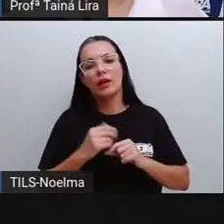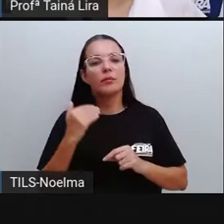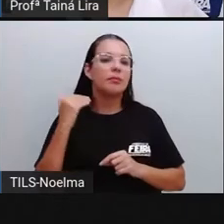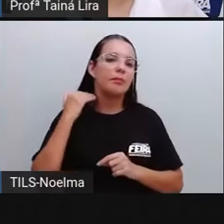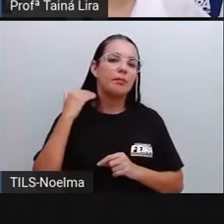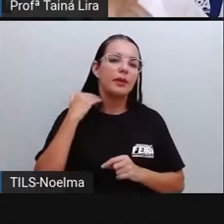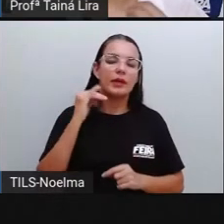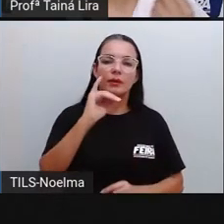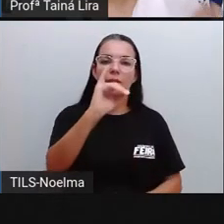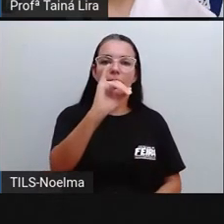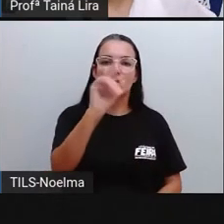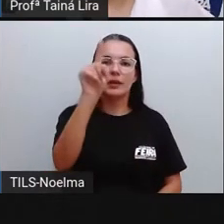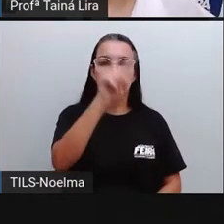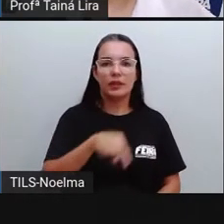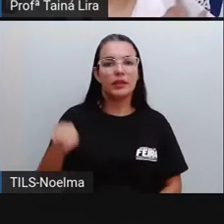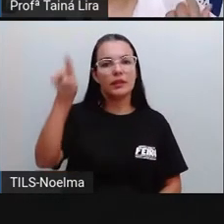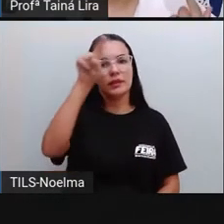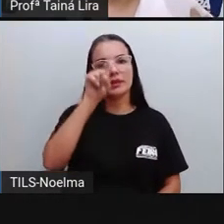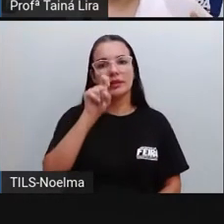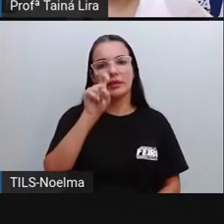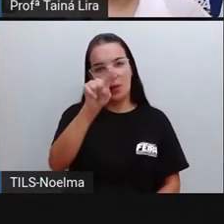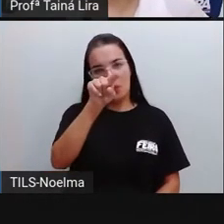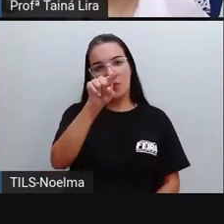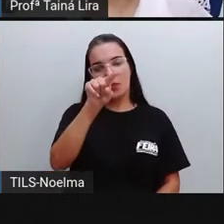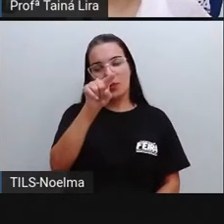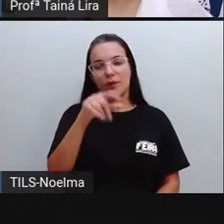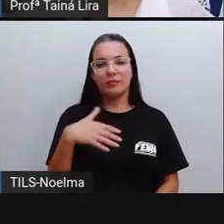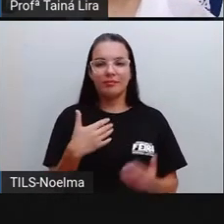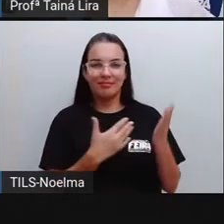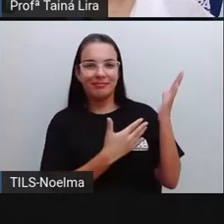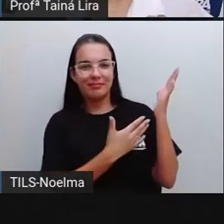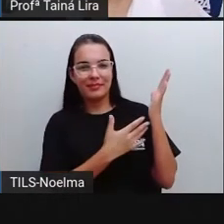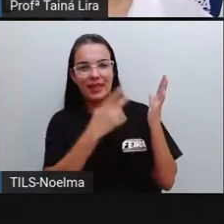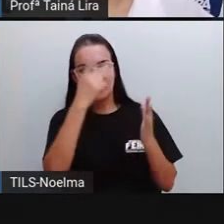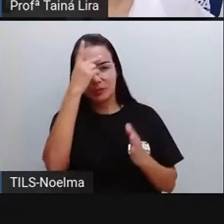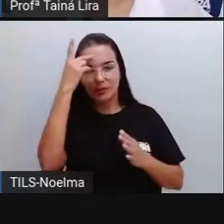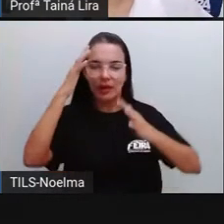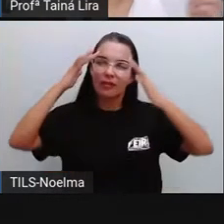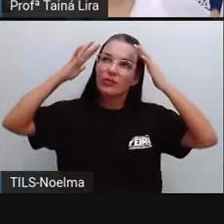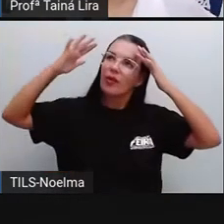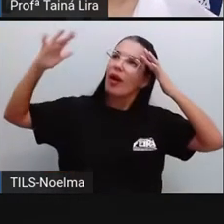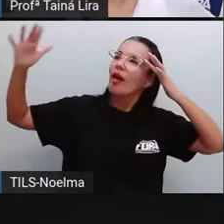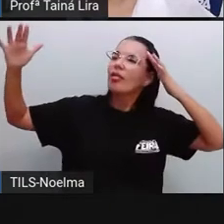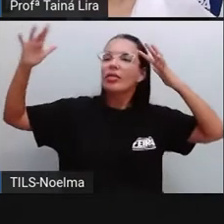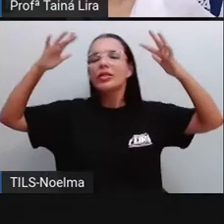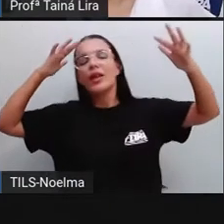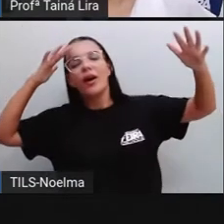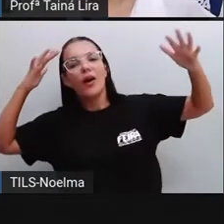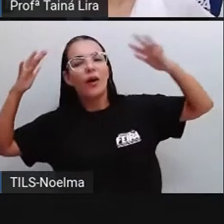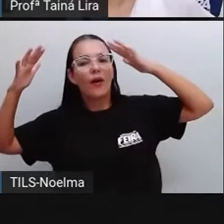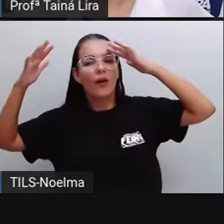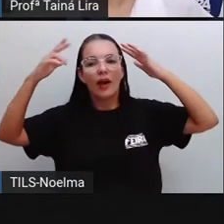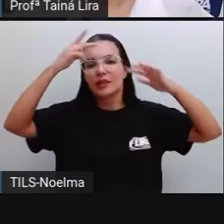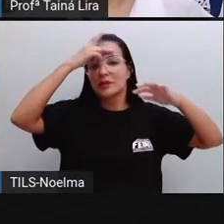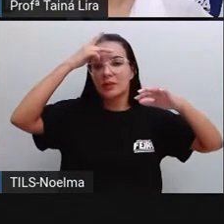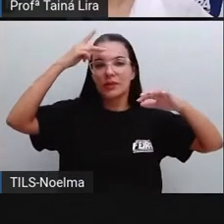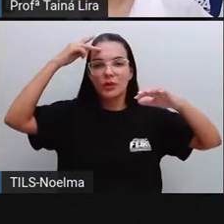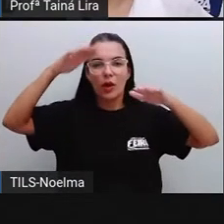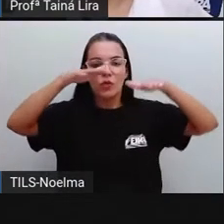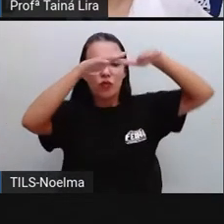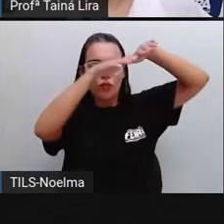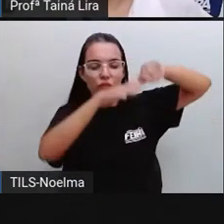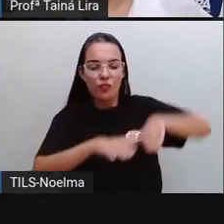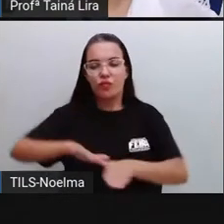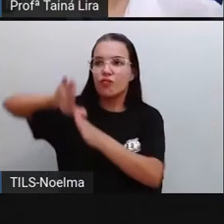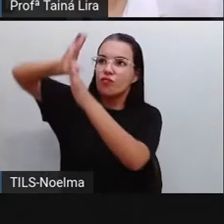ele vai dizendo, para vocês quem? Os sobrecarregados, ó, os sonhadores, os supersticiosos, e ele